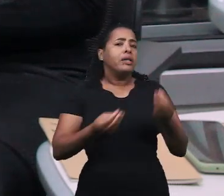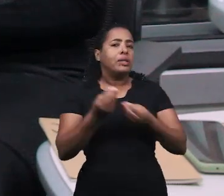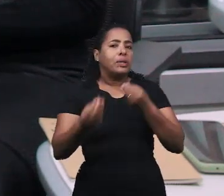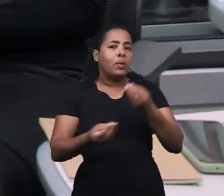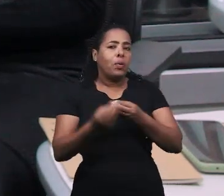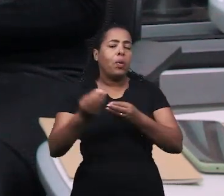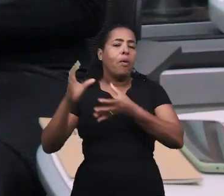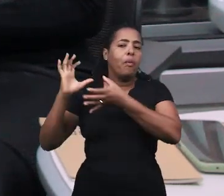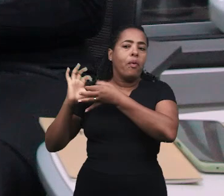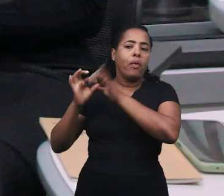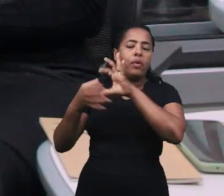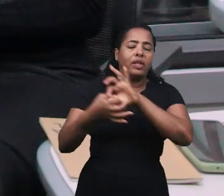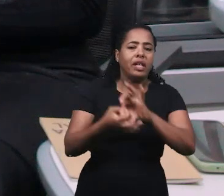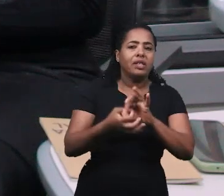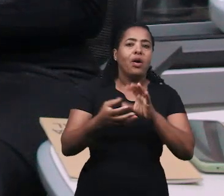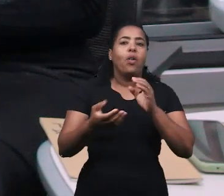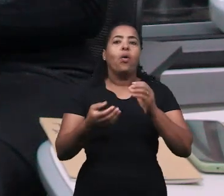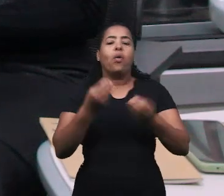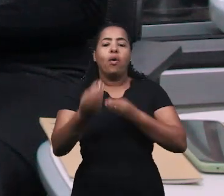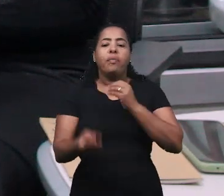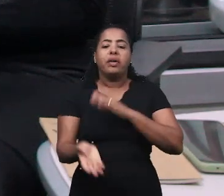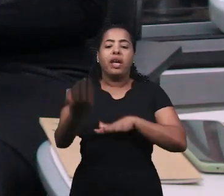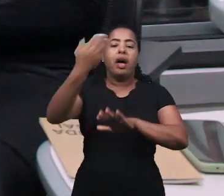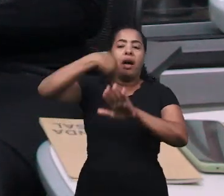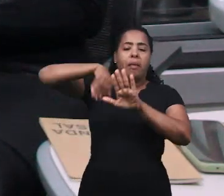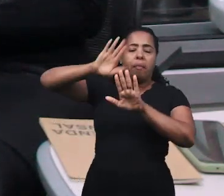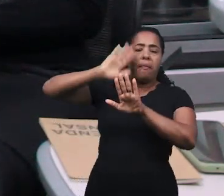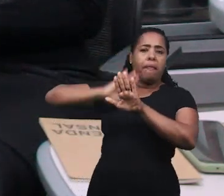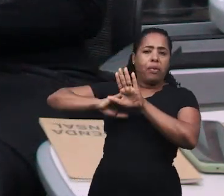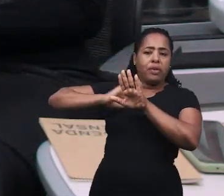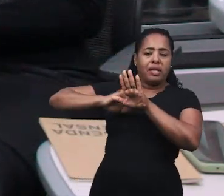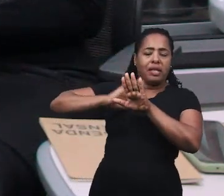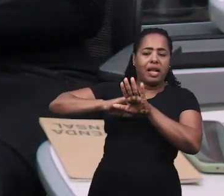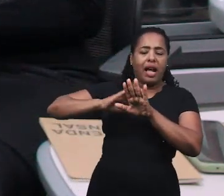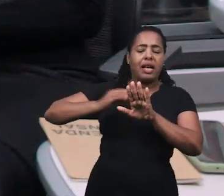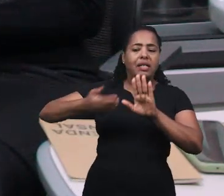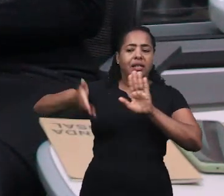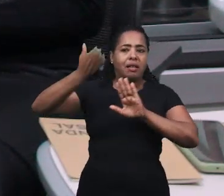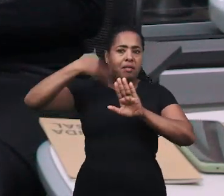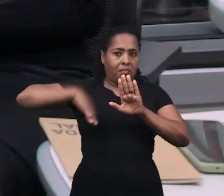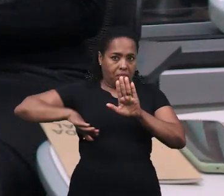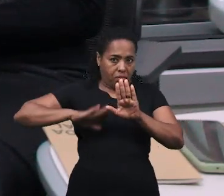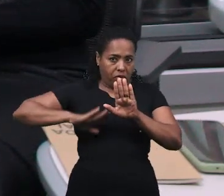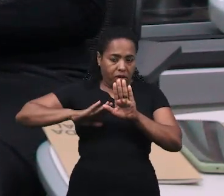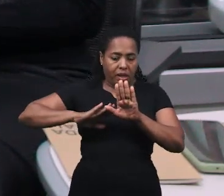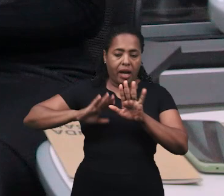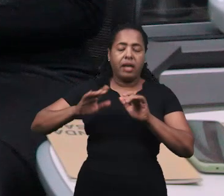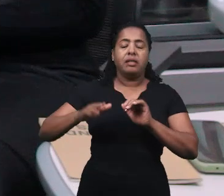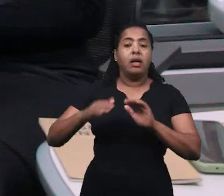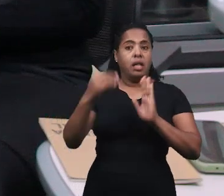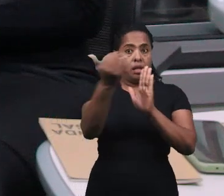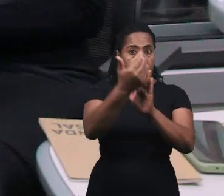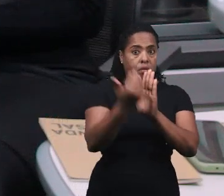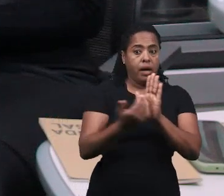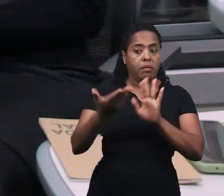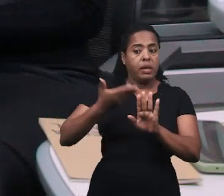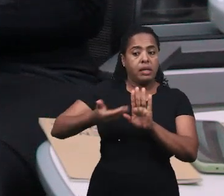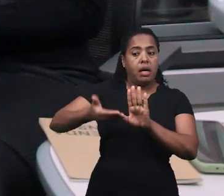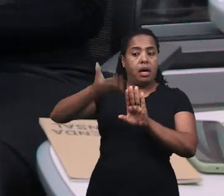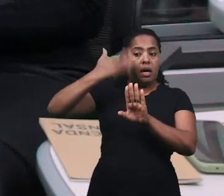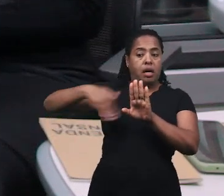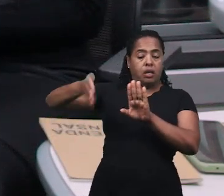Mas como é que é o contexto, como é que é o bastidor, desde o momento da concepção Ou seja, quando eu digo da concepção, não do quadro,